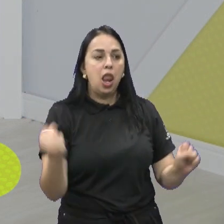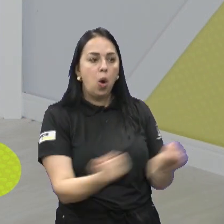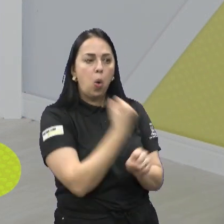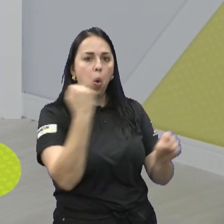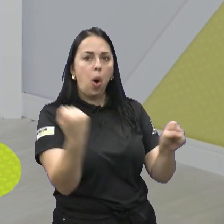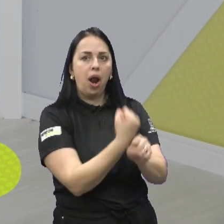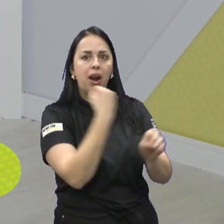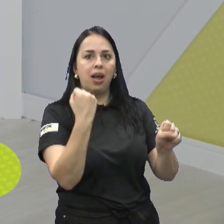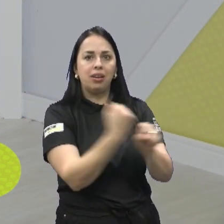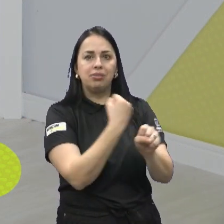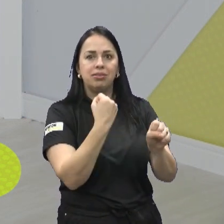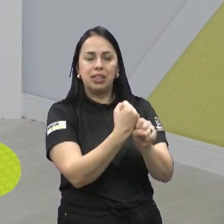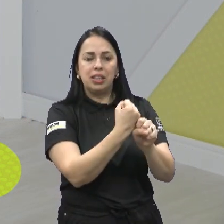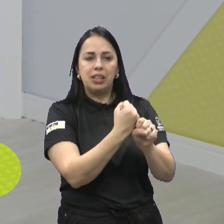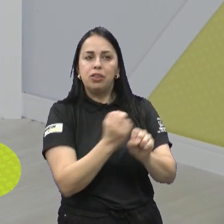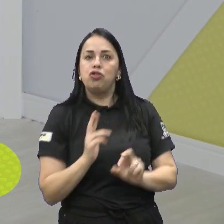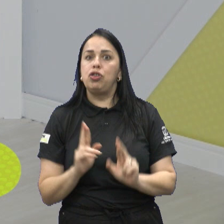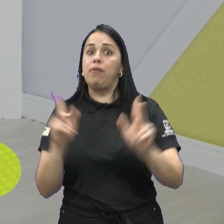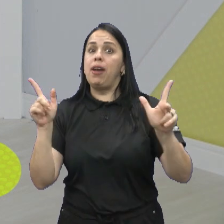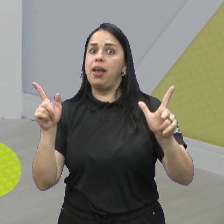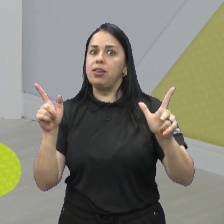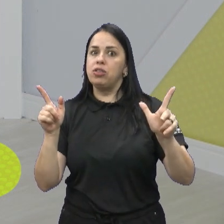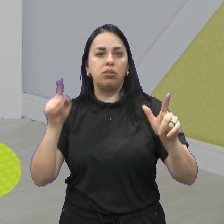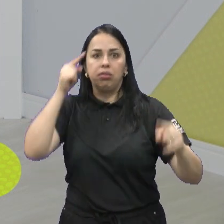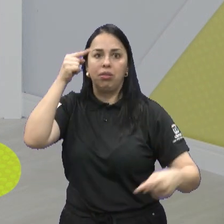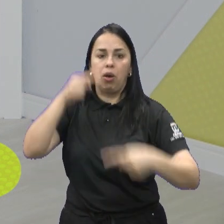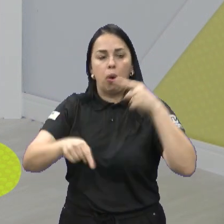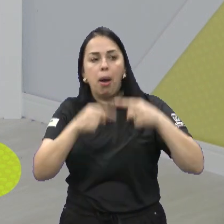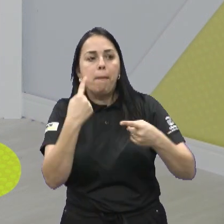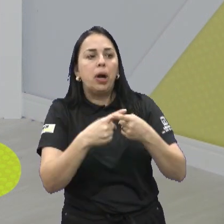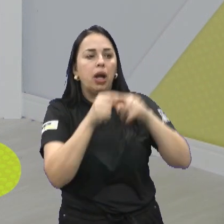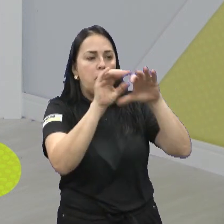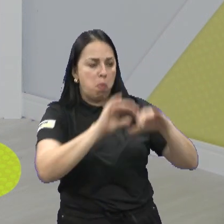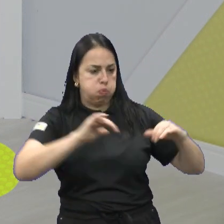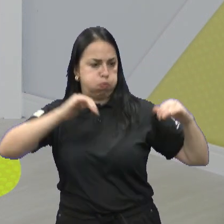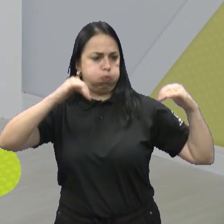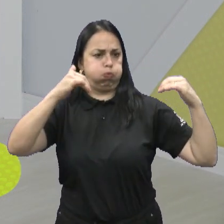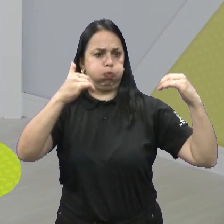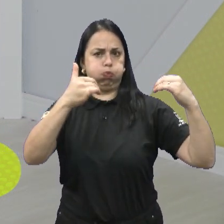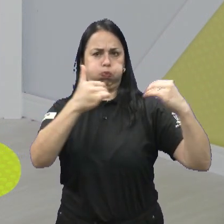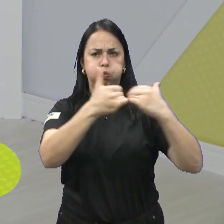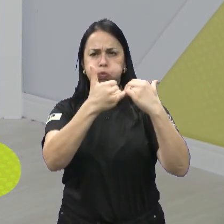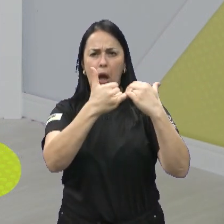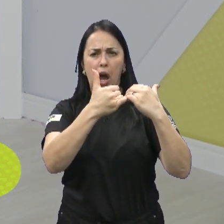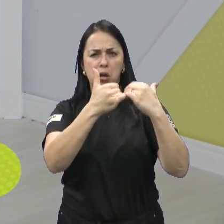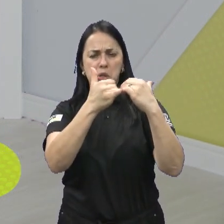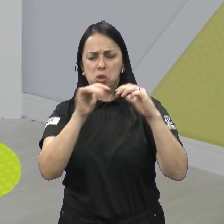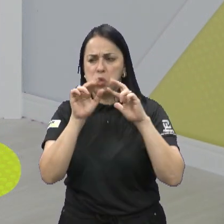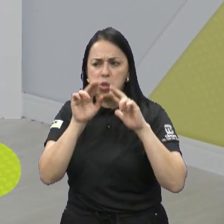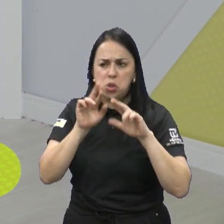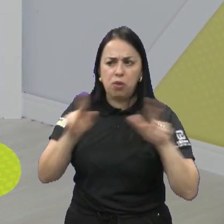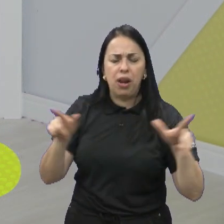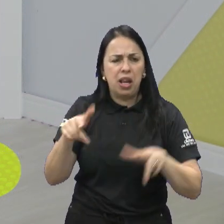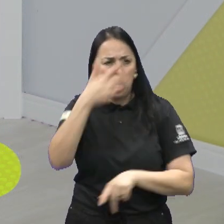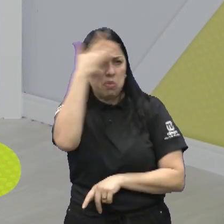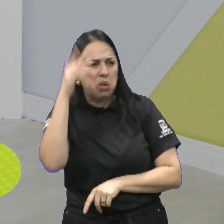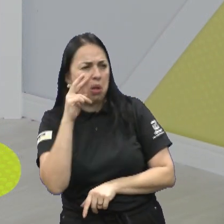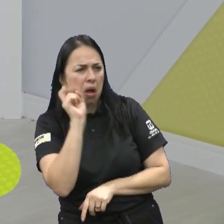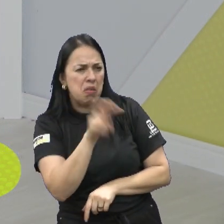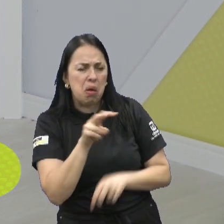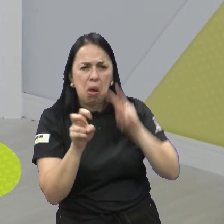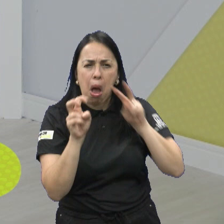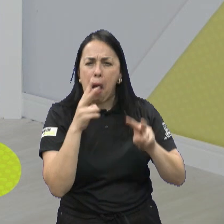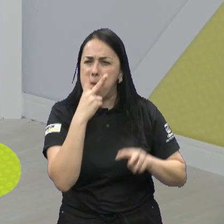a época fora dos padrões, com tamanho, com arquitetura meio diferenciada, e as pessoas lá disseram que aquilo ali era um